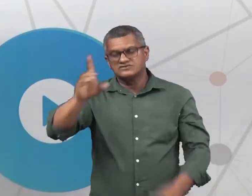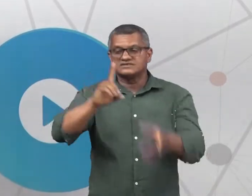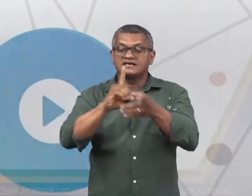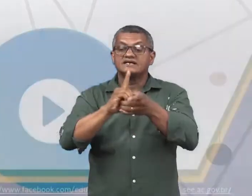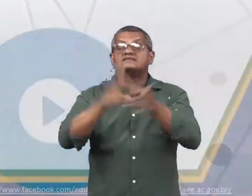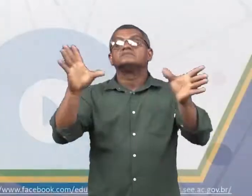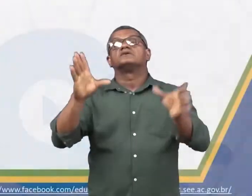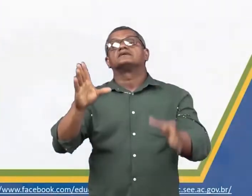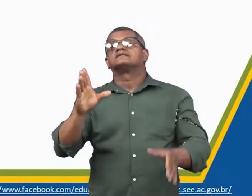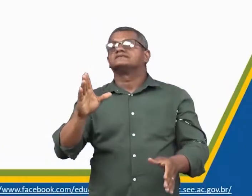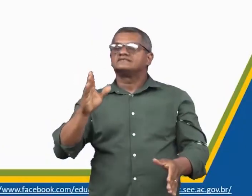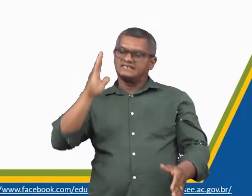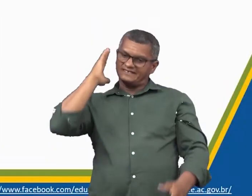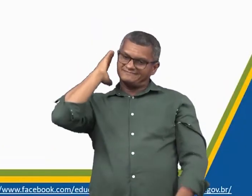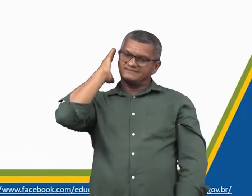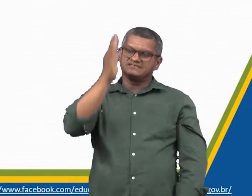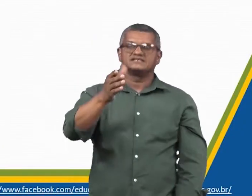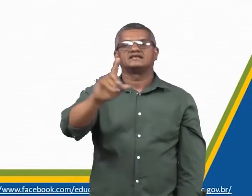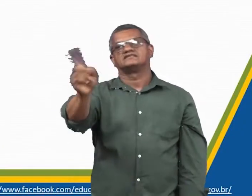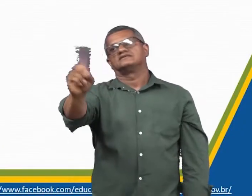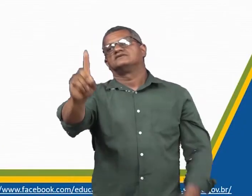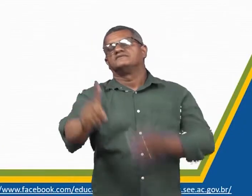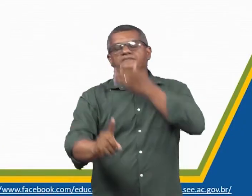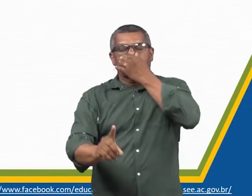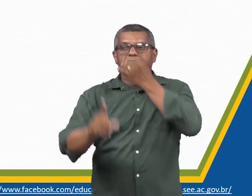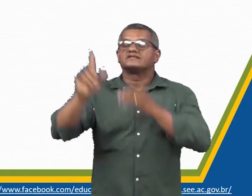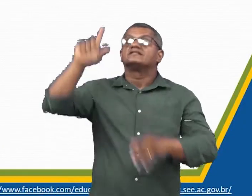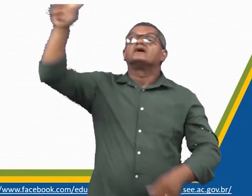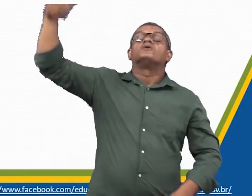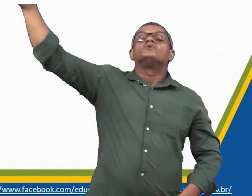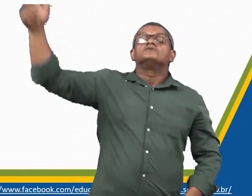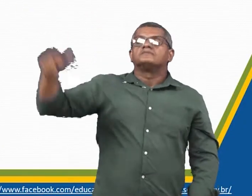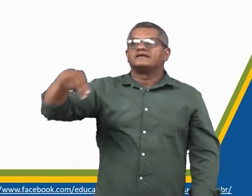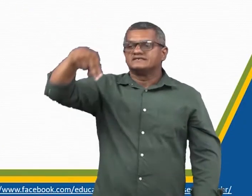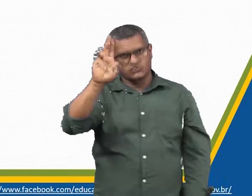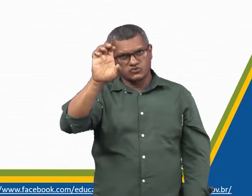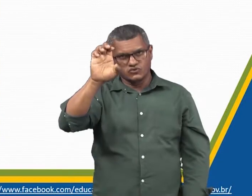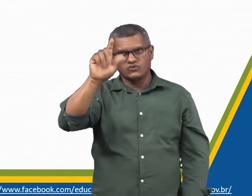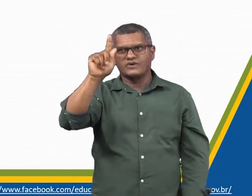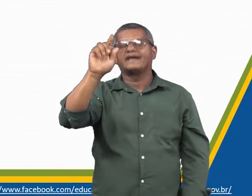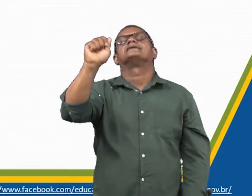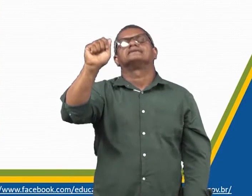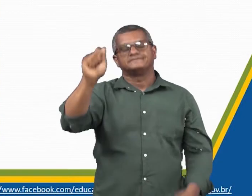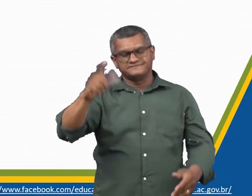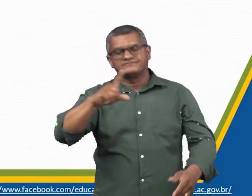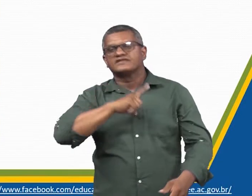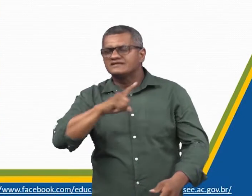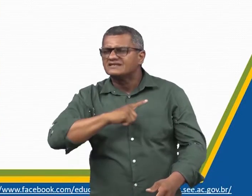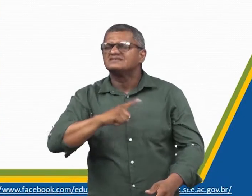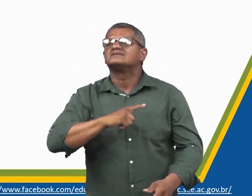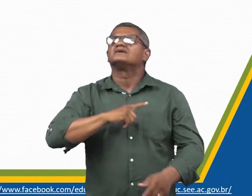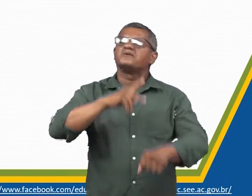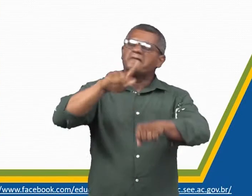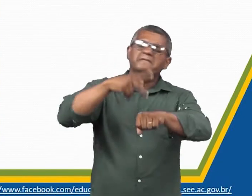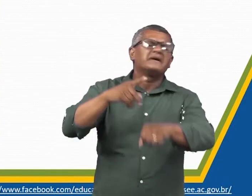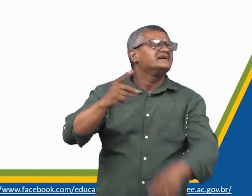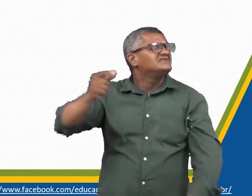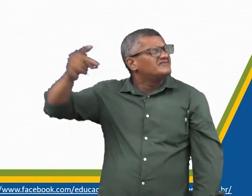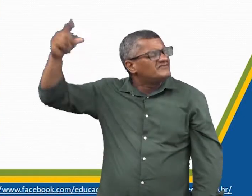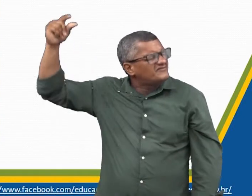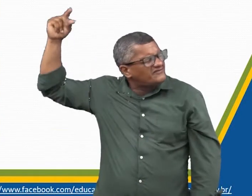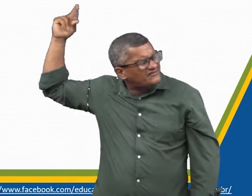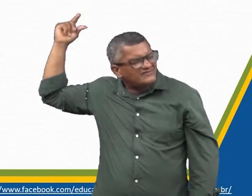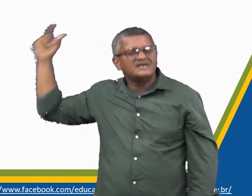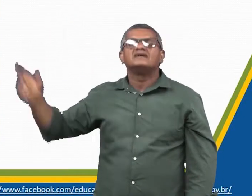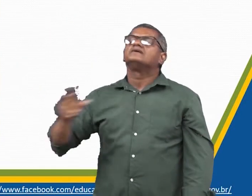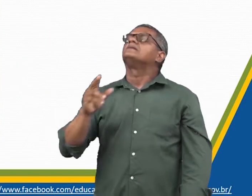caso, nós temos aí a Noruega, que é considerado um dos países mais democráticos do mundo, mas eles